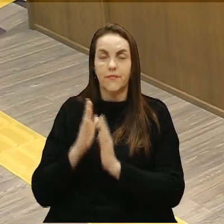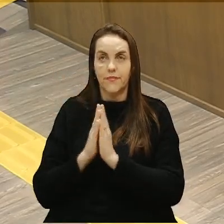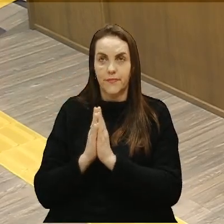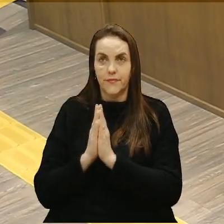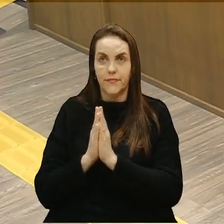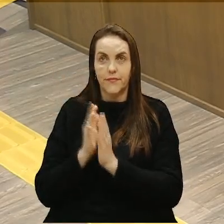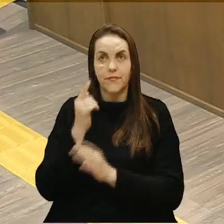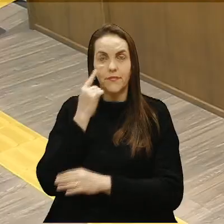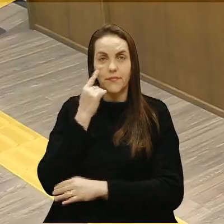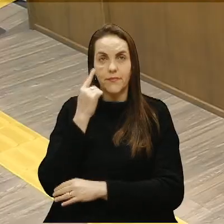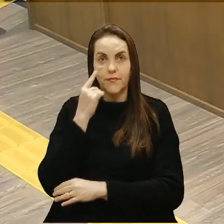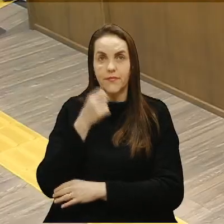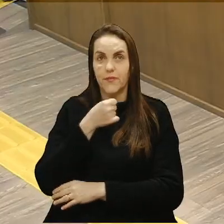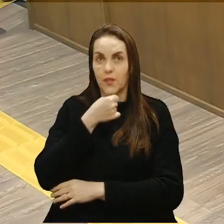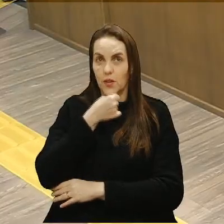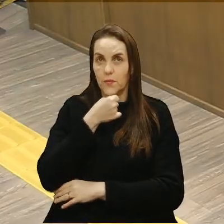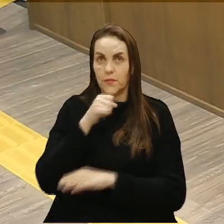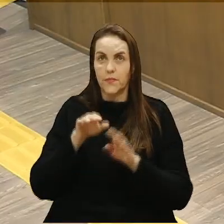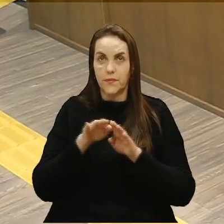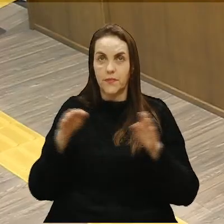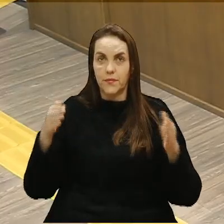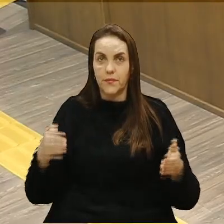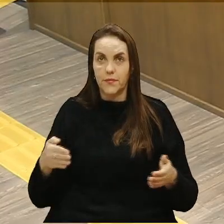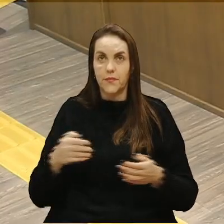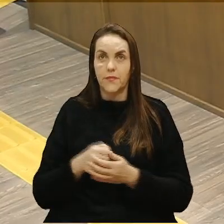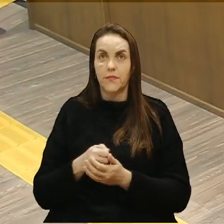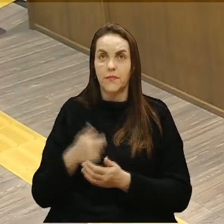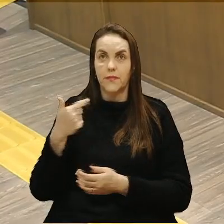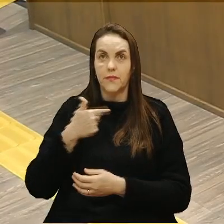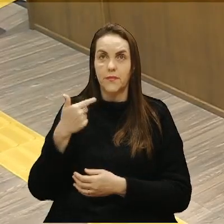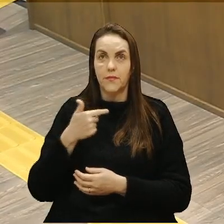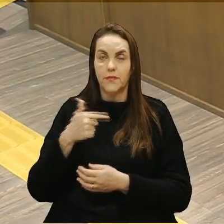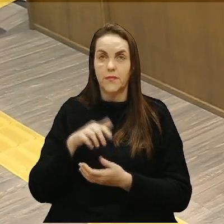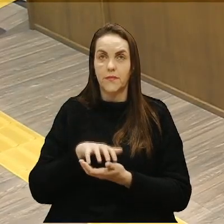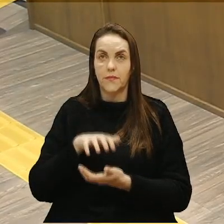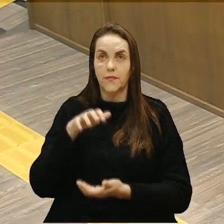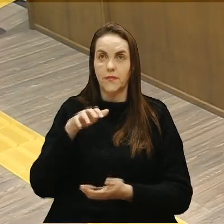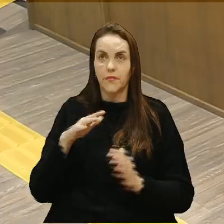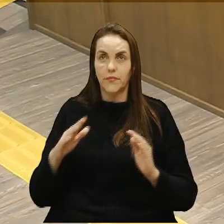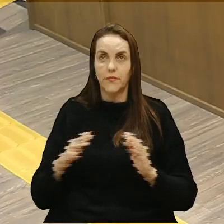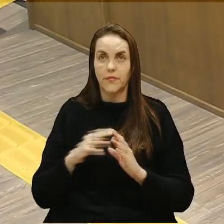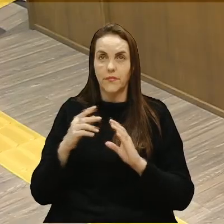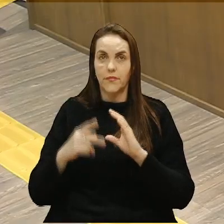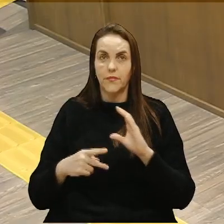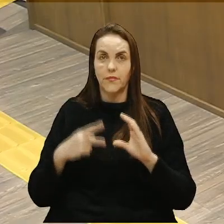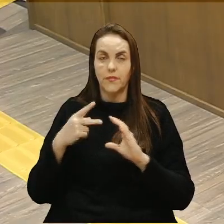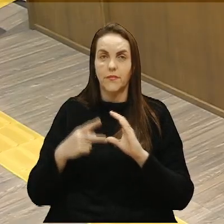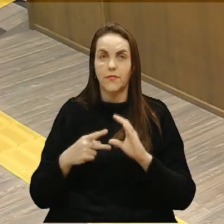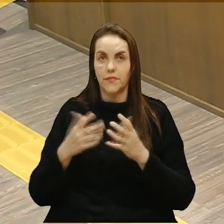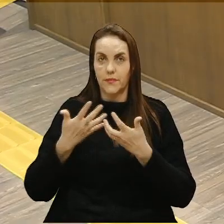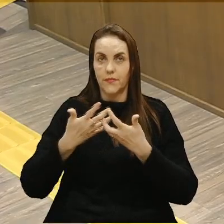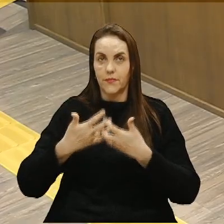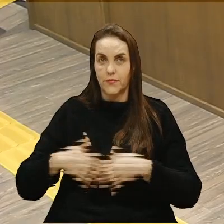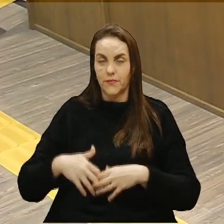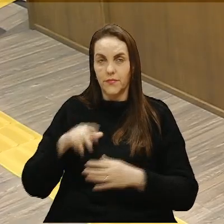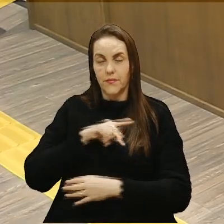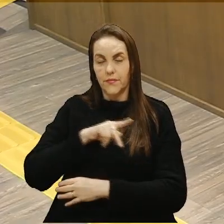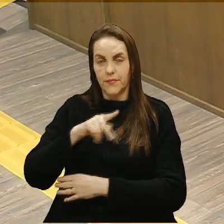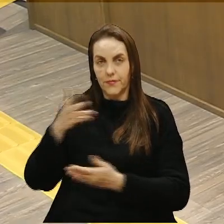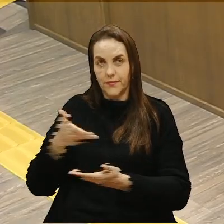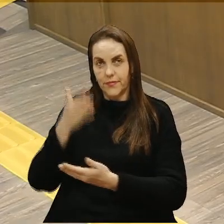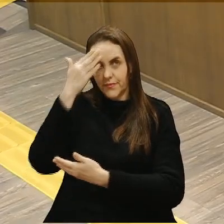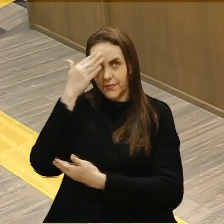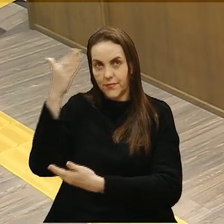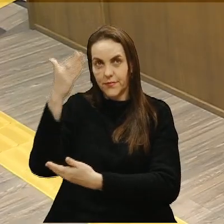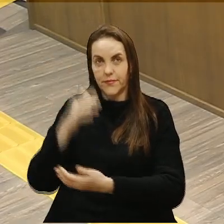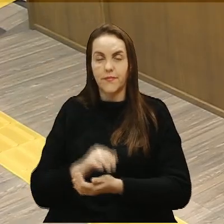pudermos ter o microfone da mesa diretora da segunda maior casa legislativa funcionando, esse presidente agradeceria. Obrigado. Com a